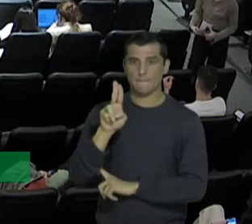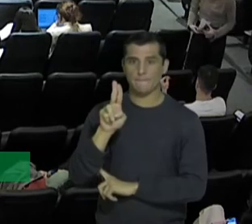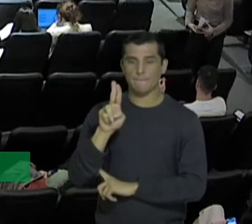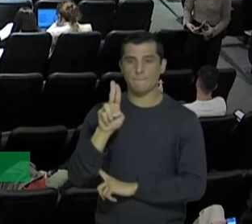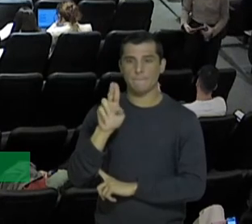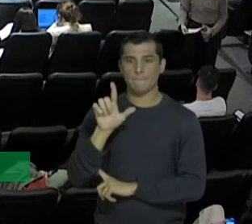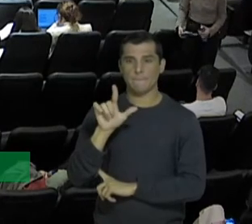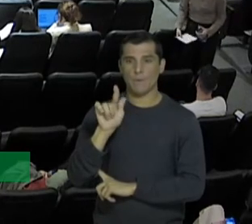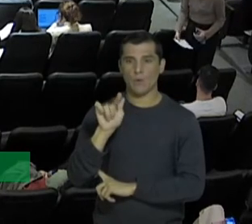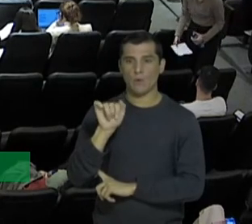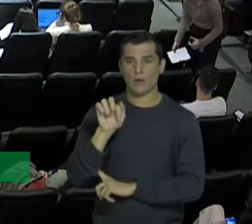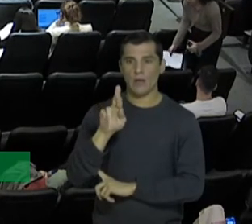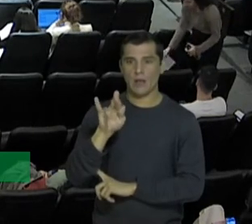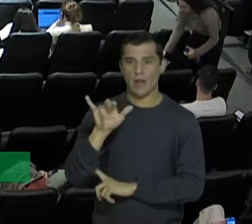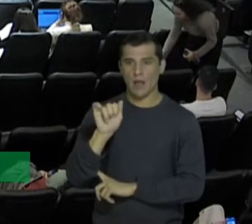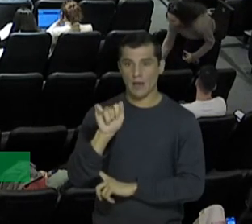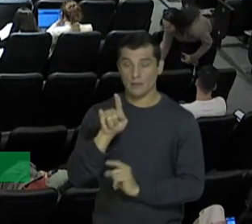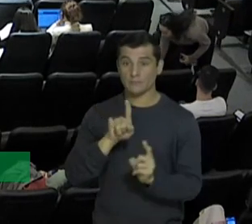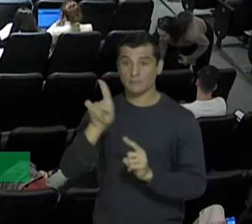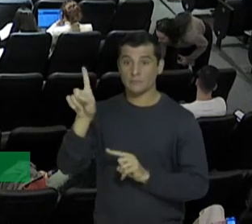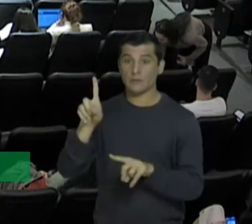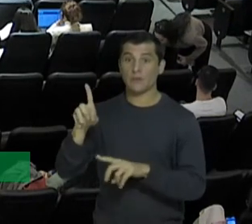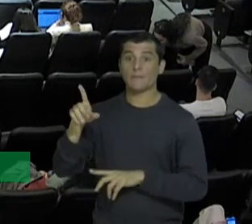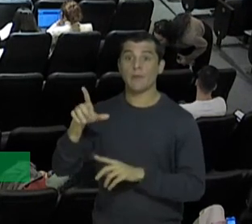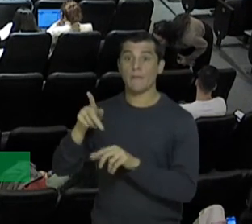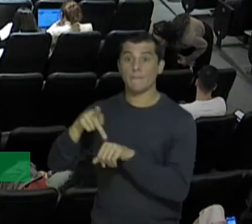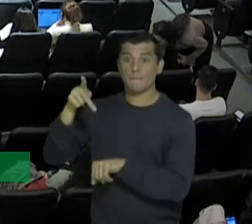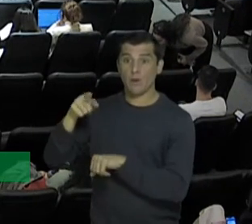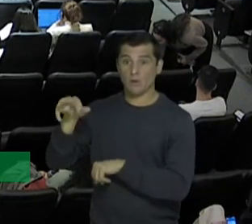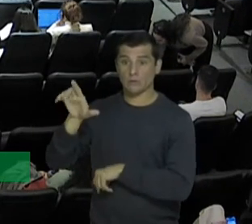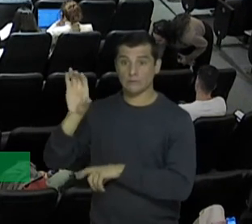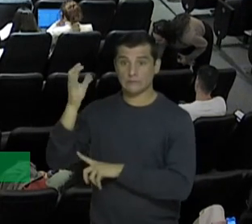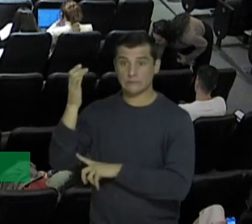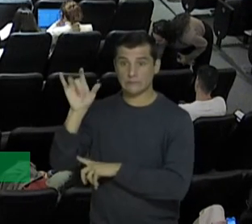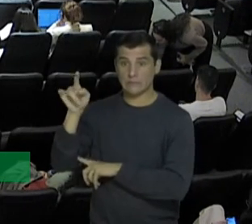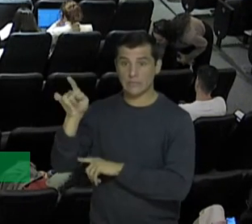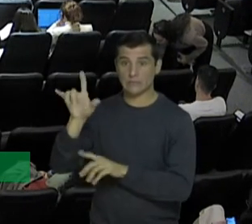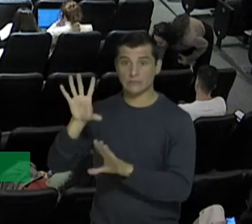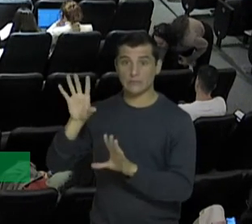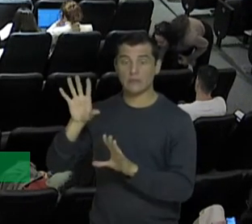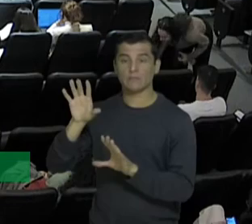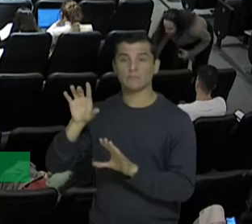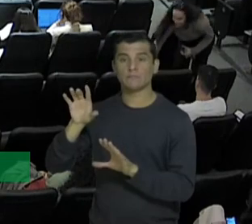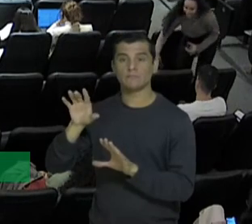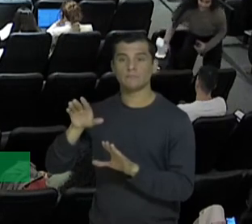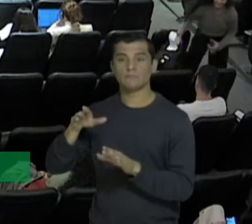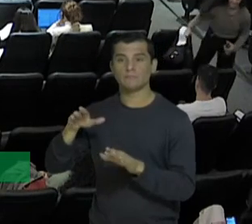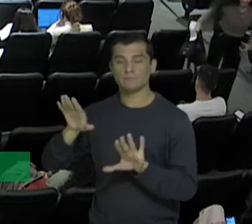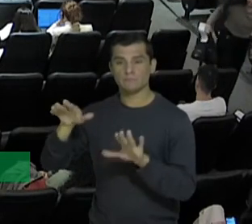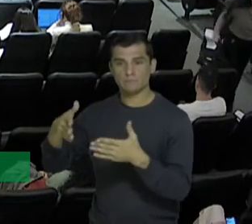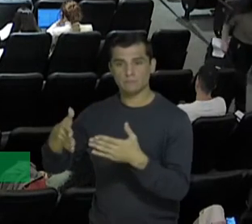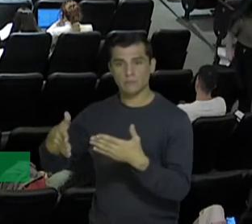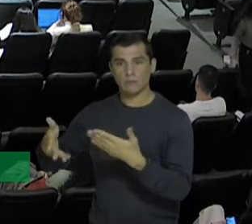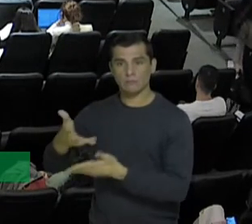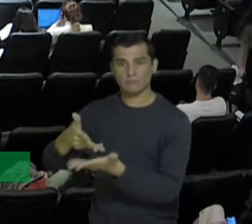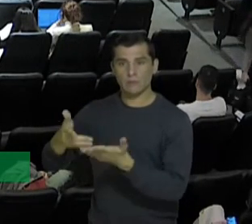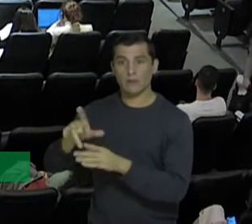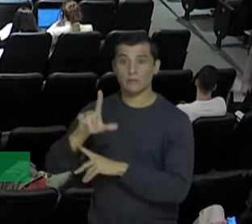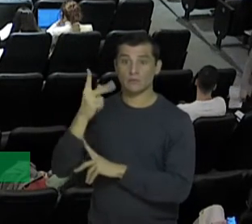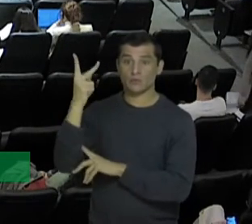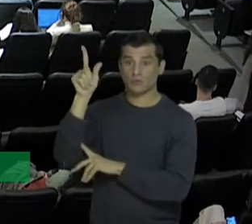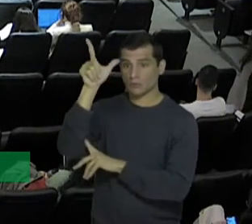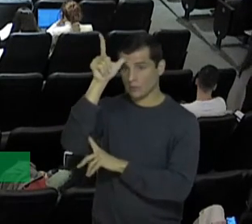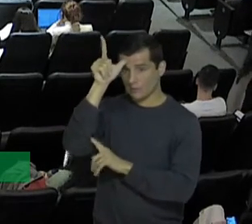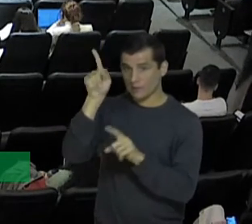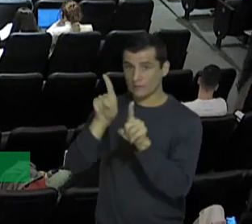universidade de ciências aplicadas de Hamburgo na Alemanha também possui pós-doutor na universidade metropolitana de